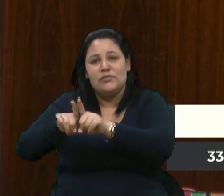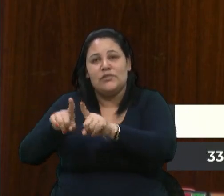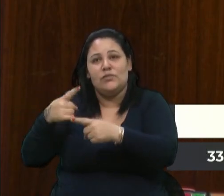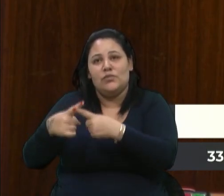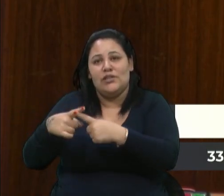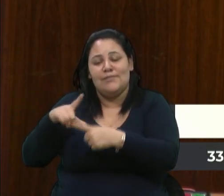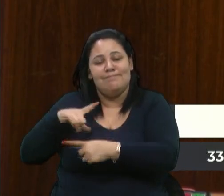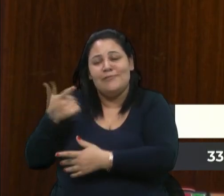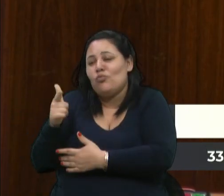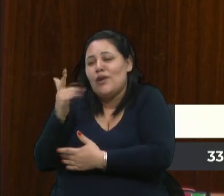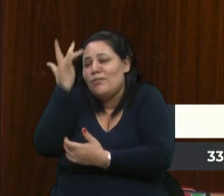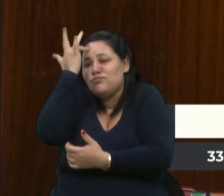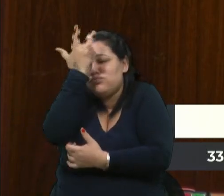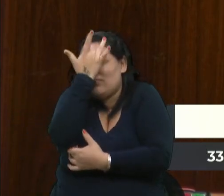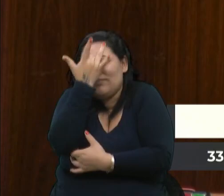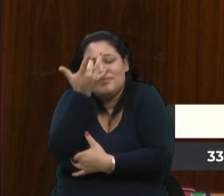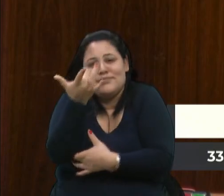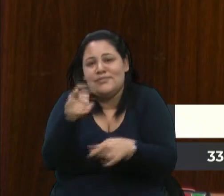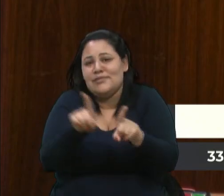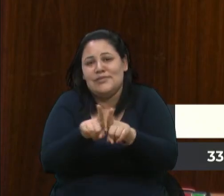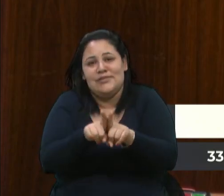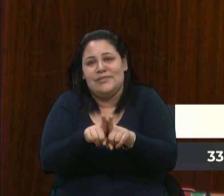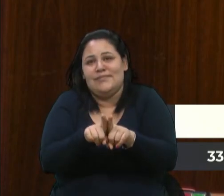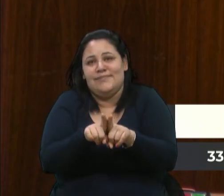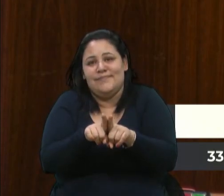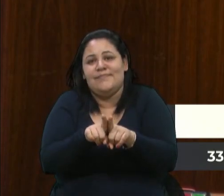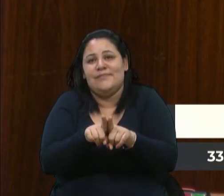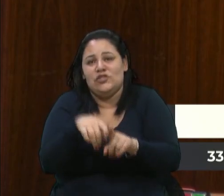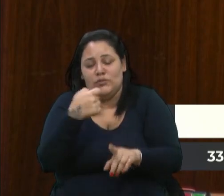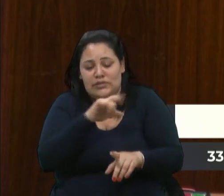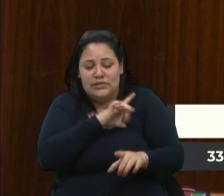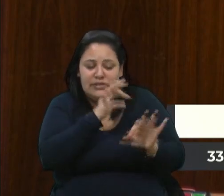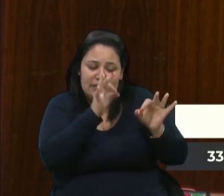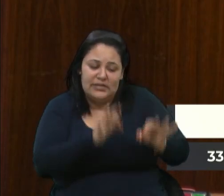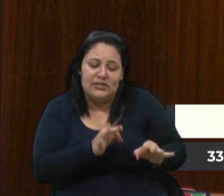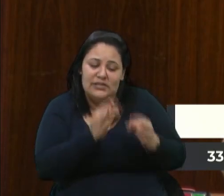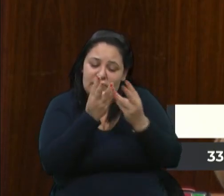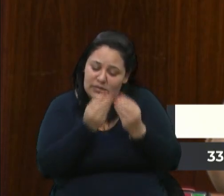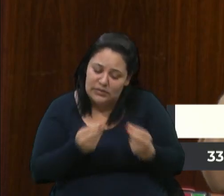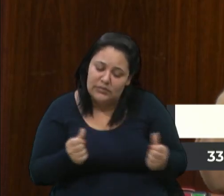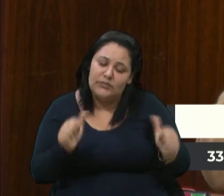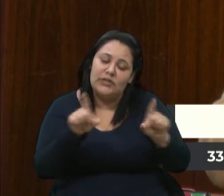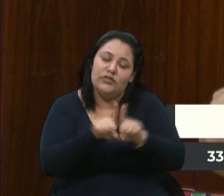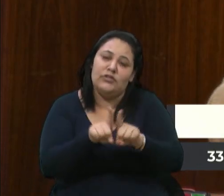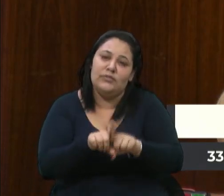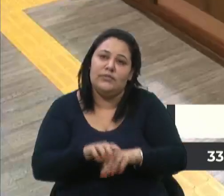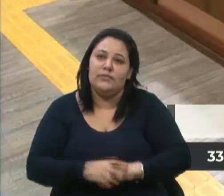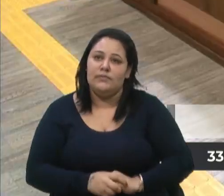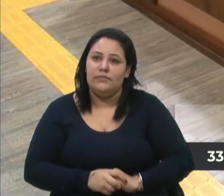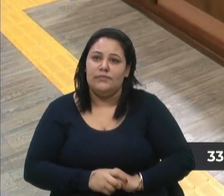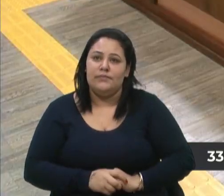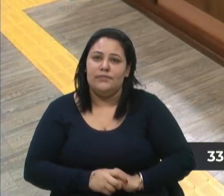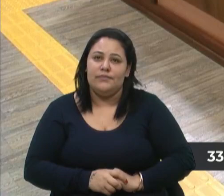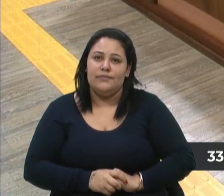precisa ter essa certeza, precisa ter essa sensibilidade. Muito obrigado. Vereador